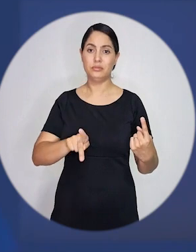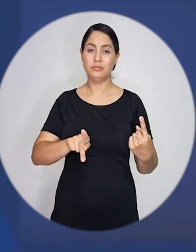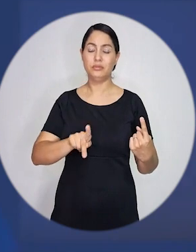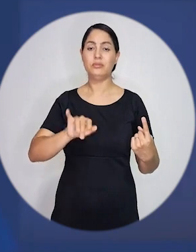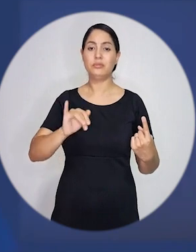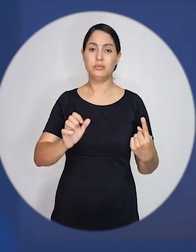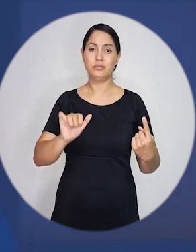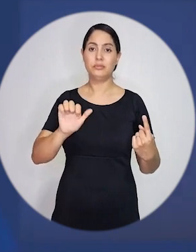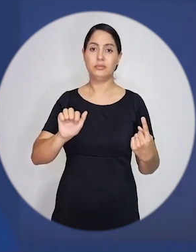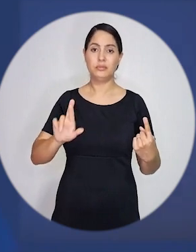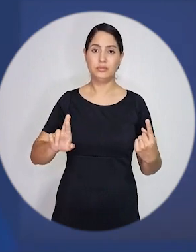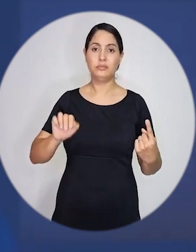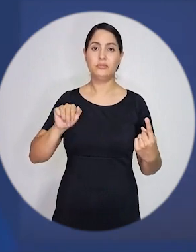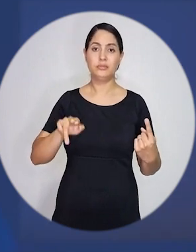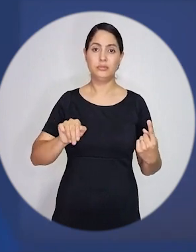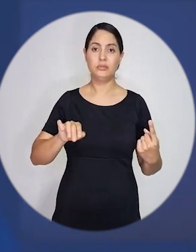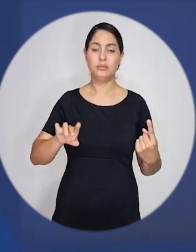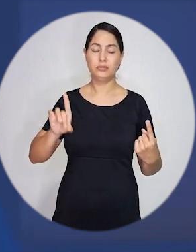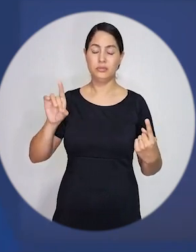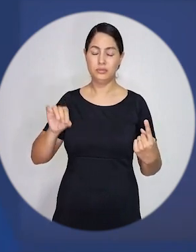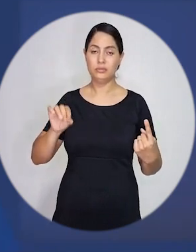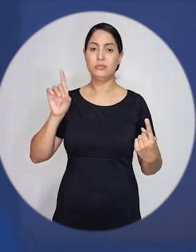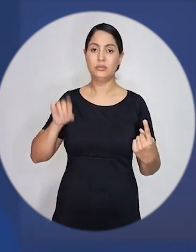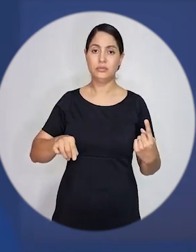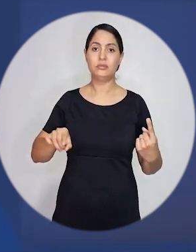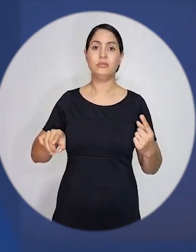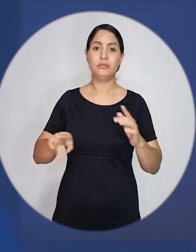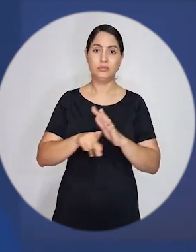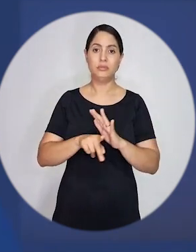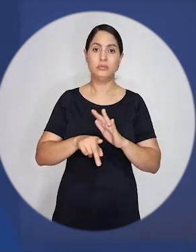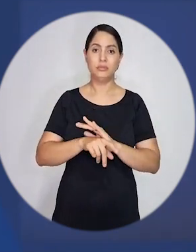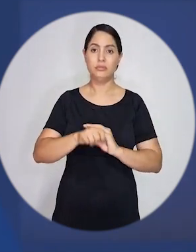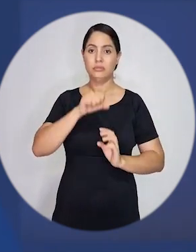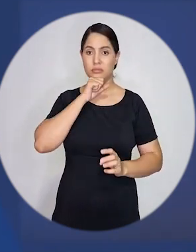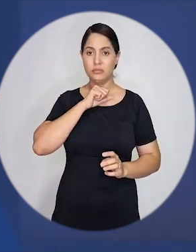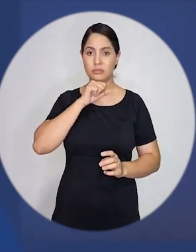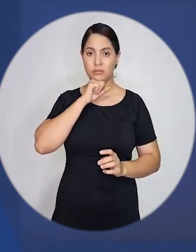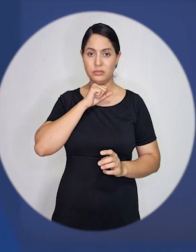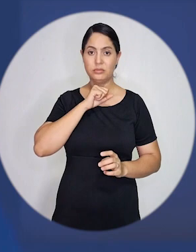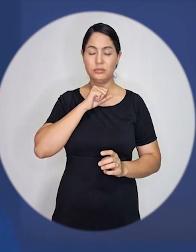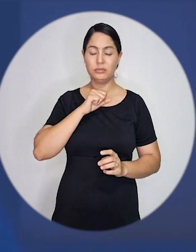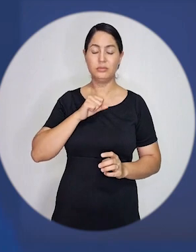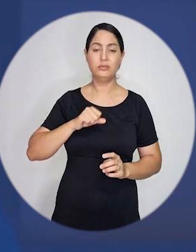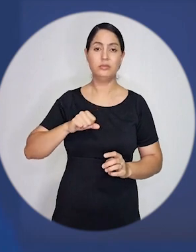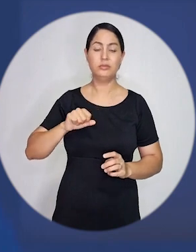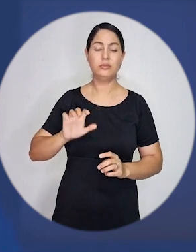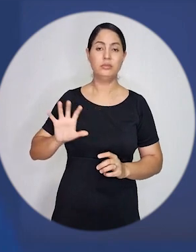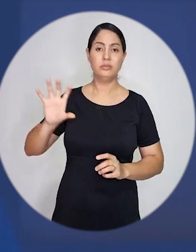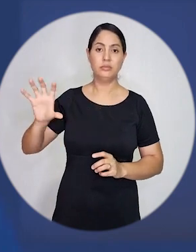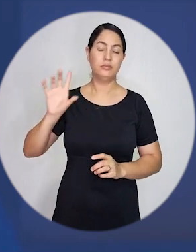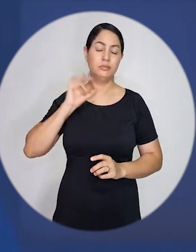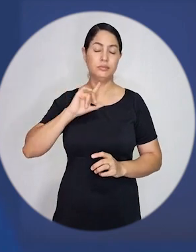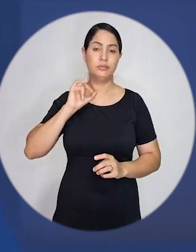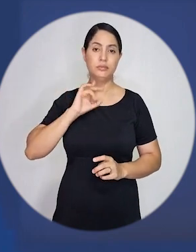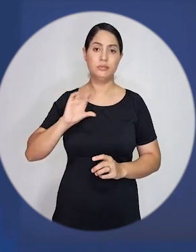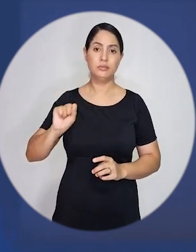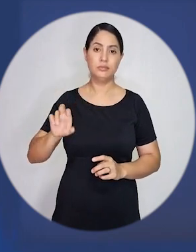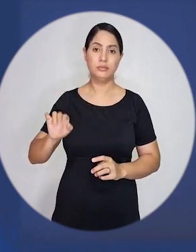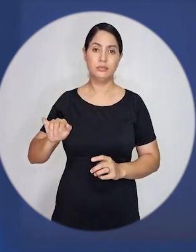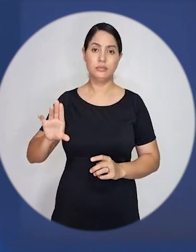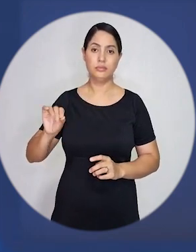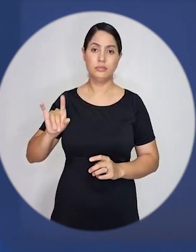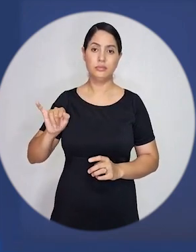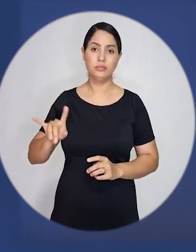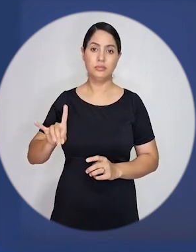o professor Jair Leonardo, avô paterno do presidente da OAB de Minas, doutor